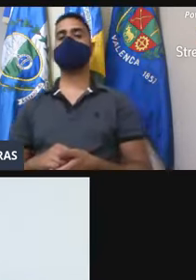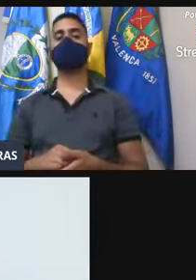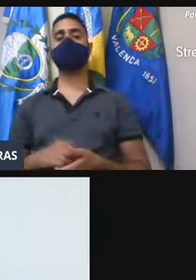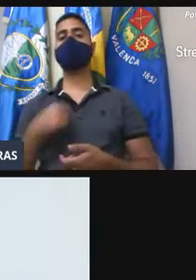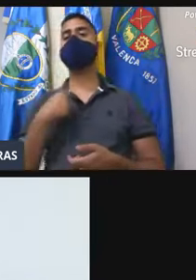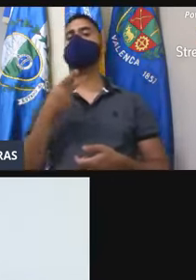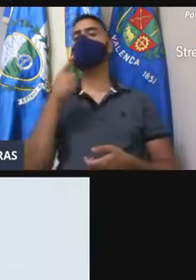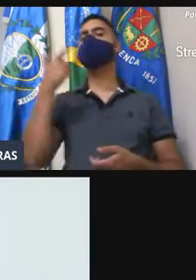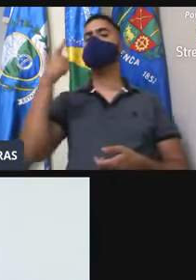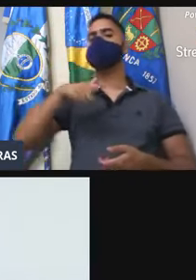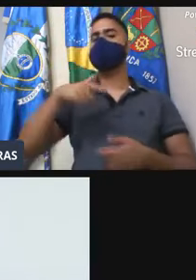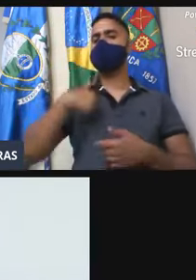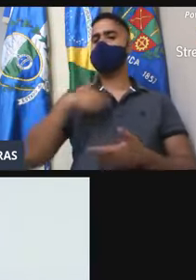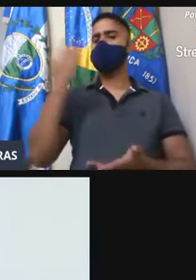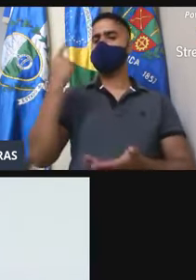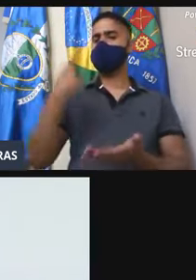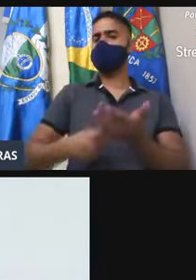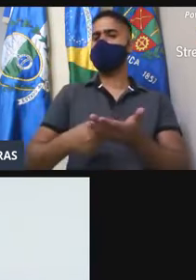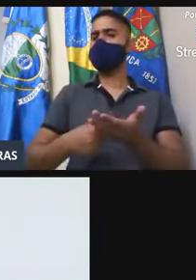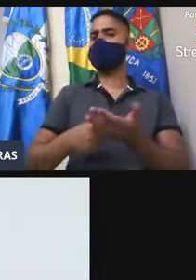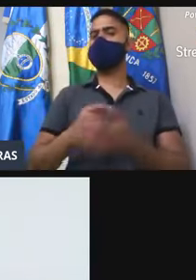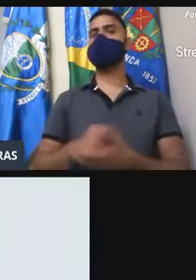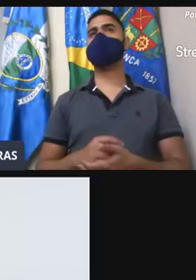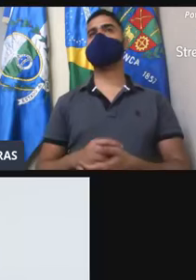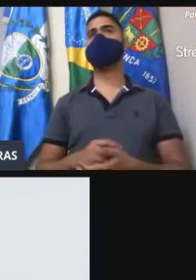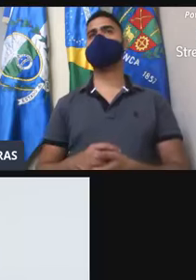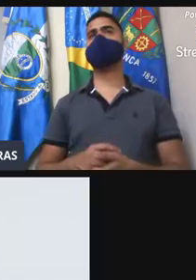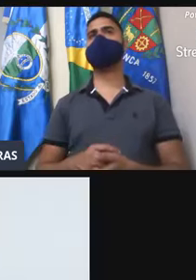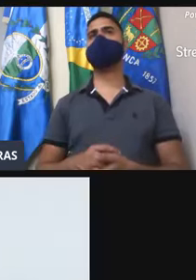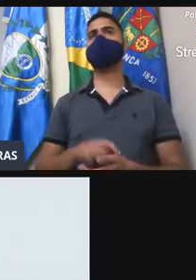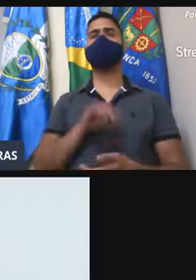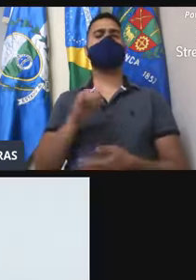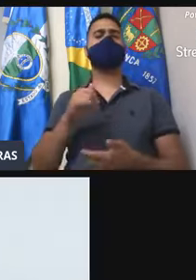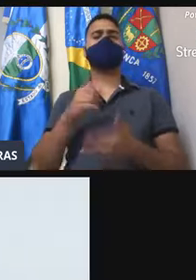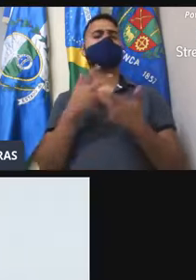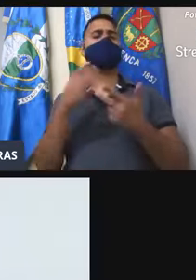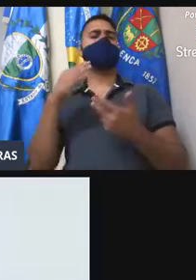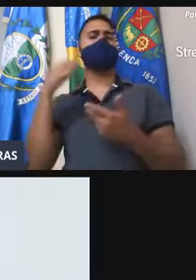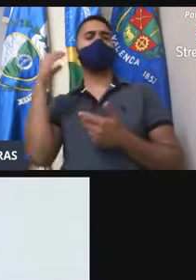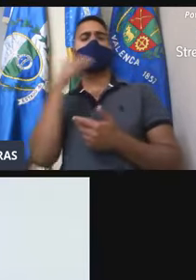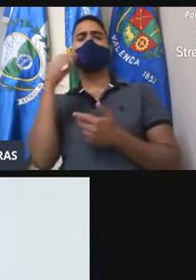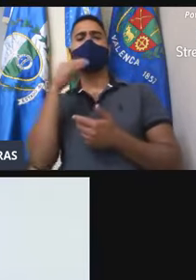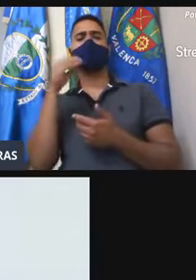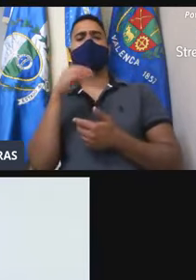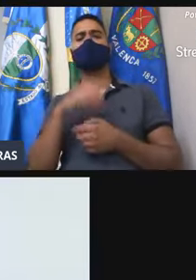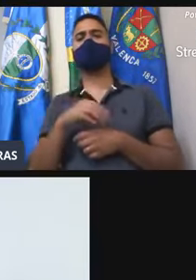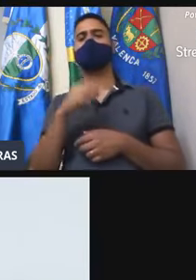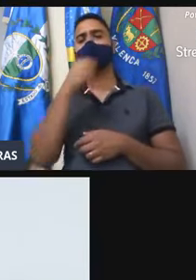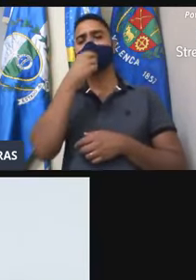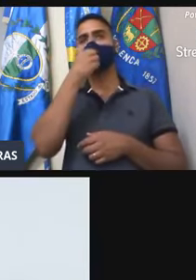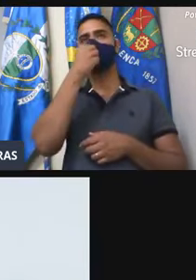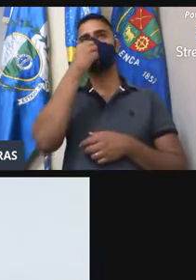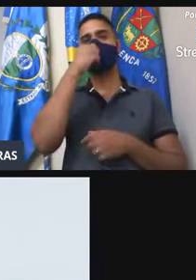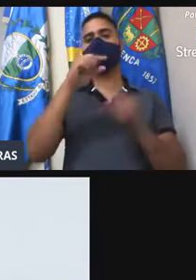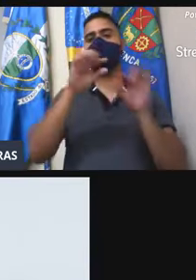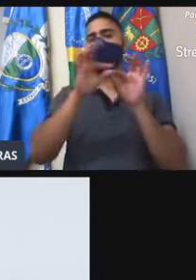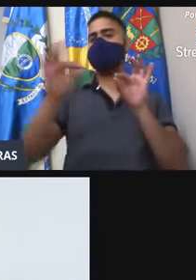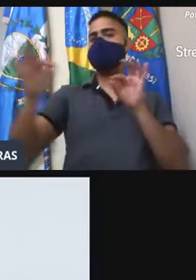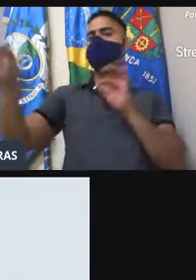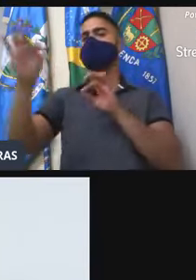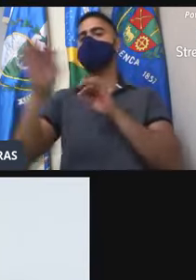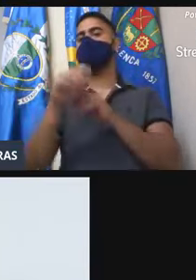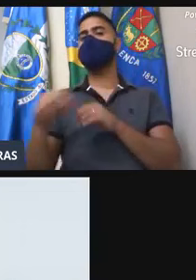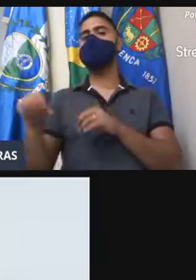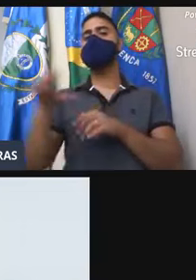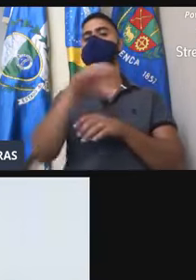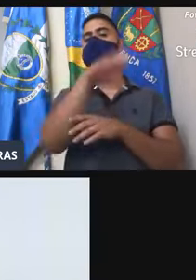reafirmar o meu compromisso de que se implemente, mesmo que se for de forma emergencial nesse momento, as linhas do transporte